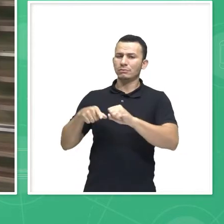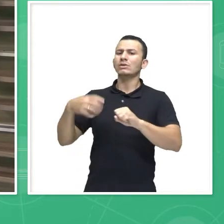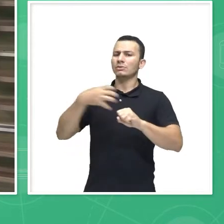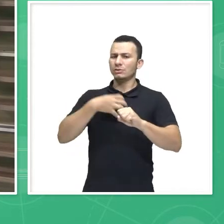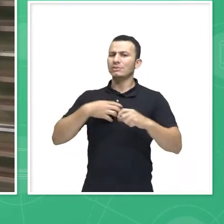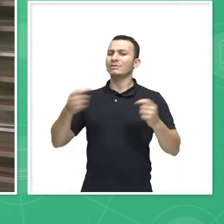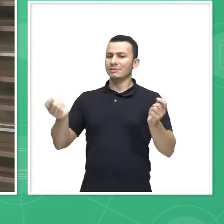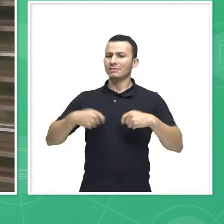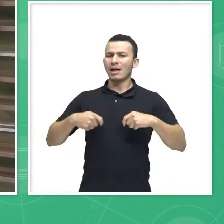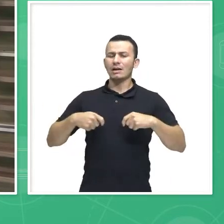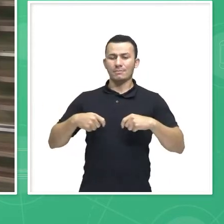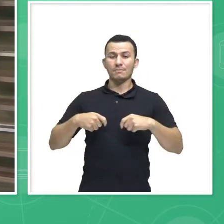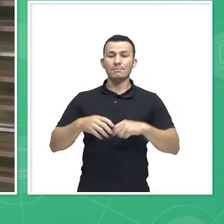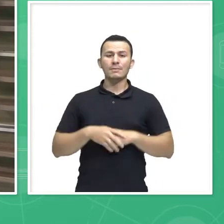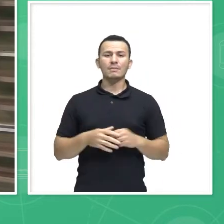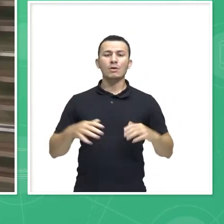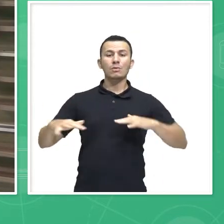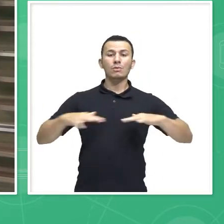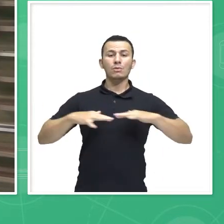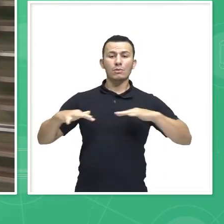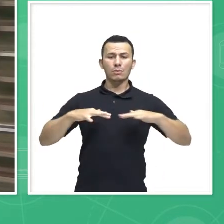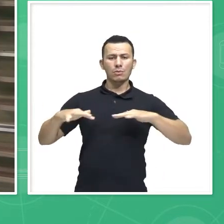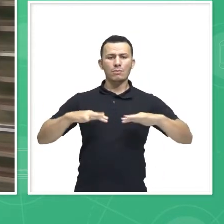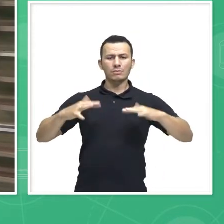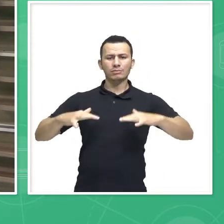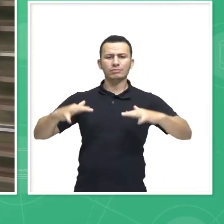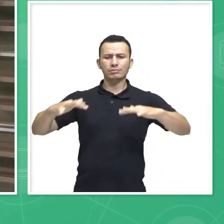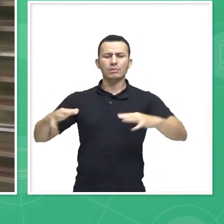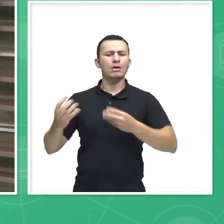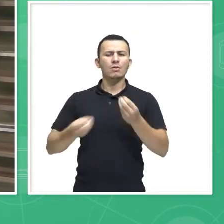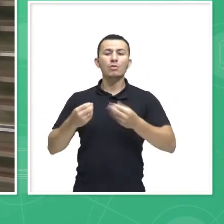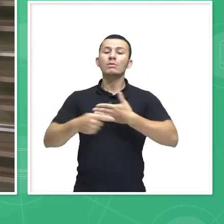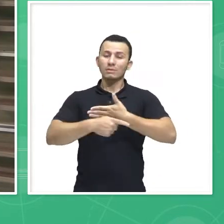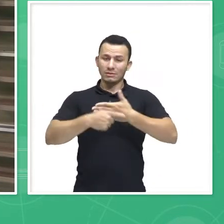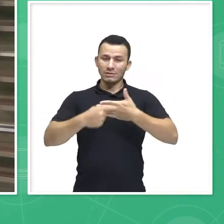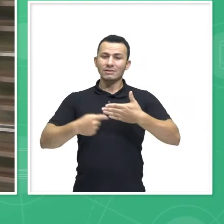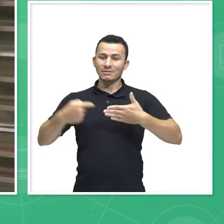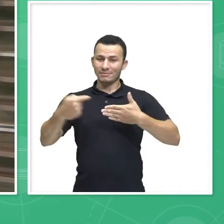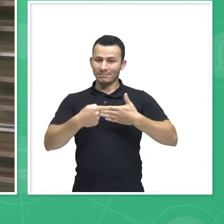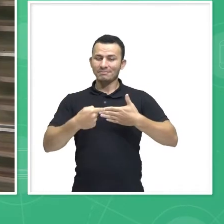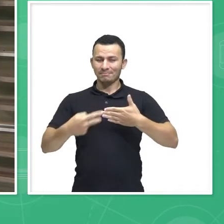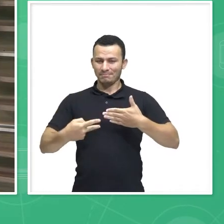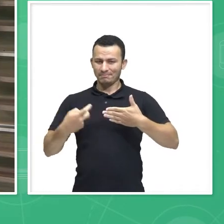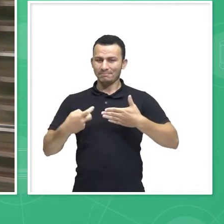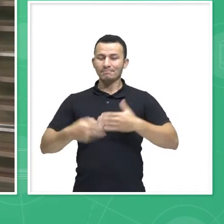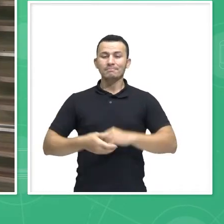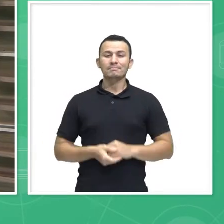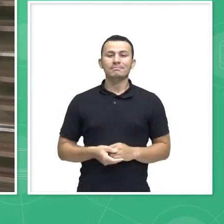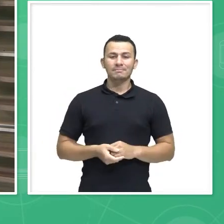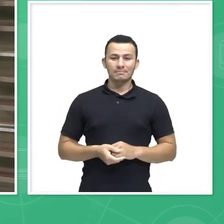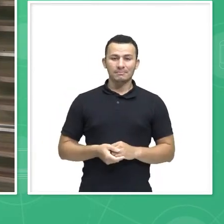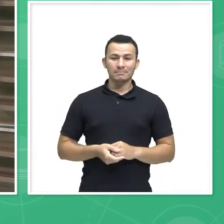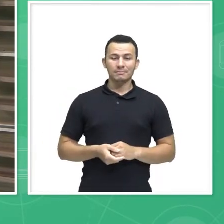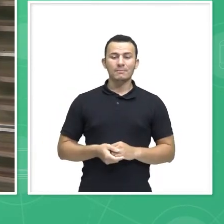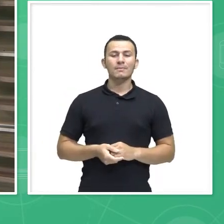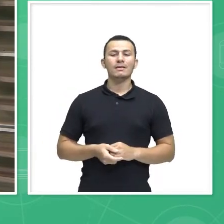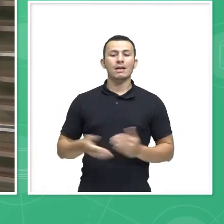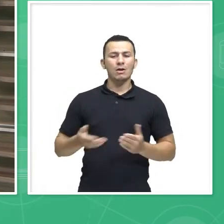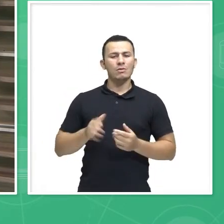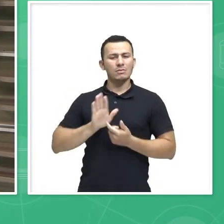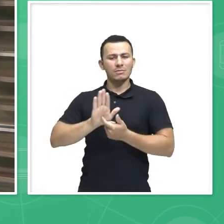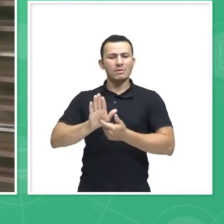alimentar dele então ele vai perceber aquela movimentação ali na água através dessa linha lateral certo vou ver aí mais